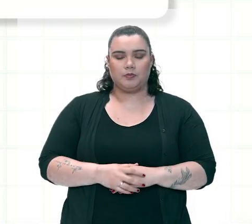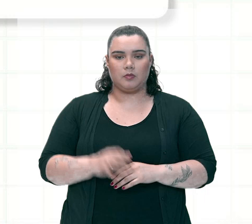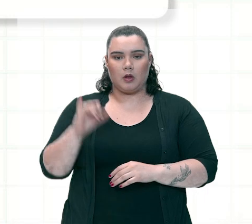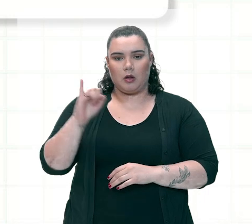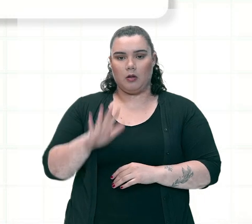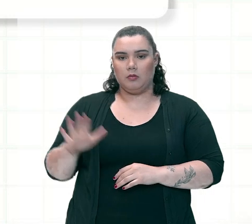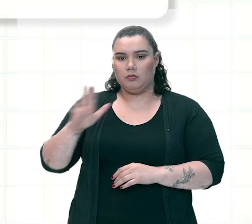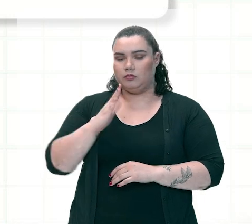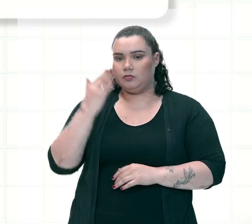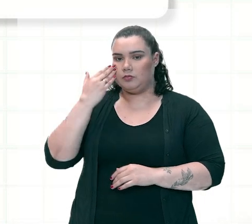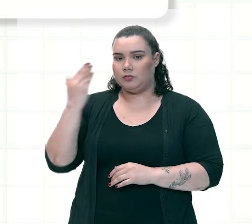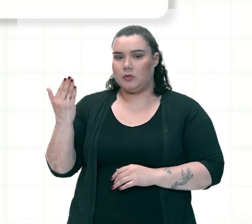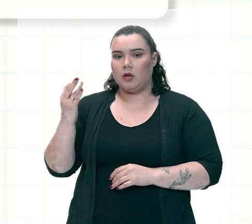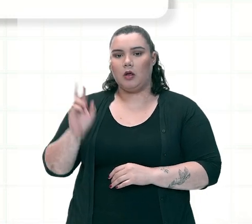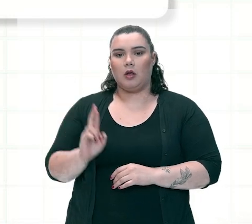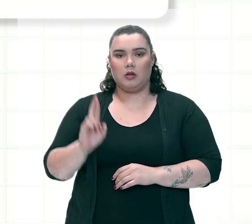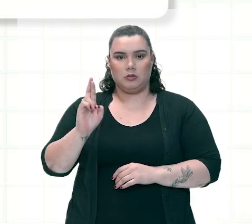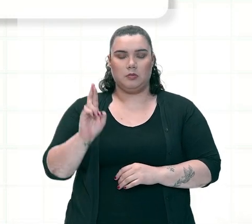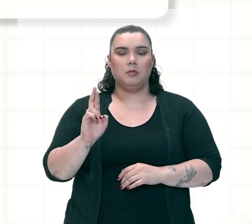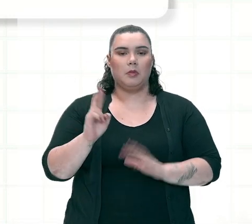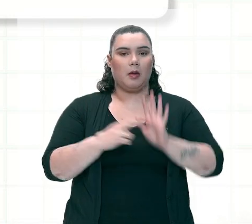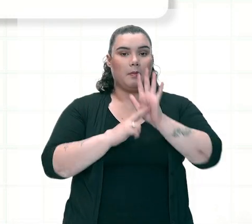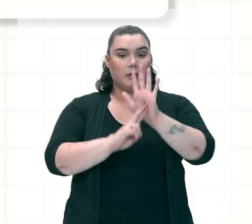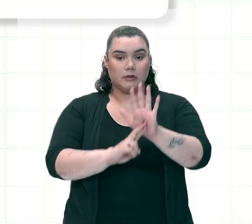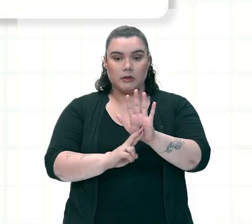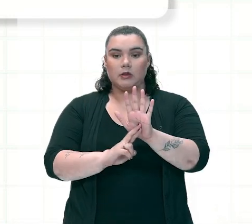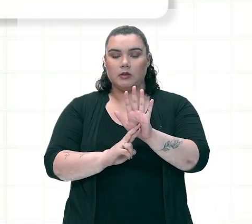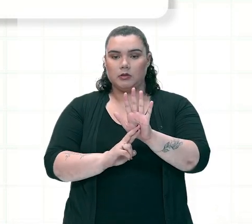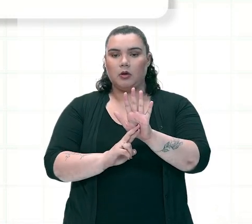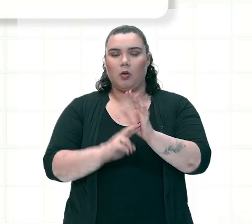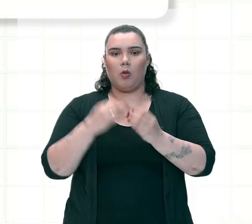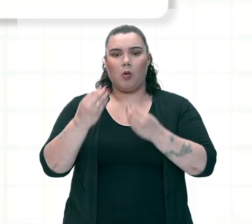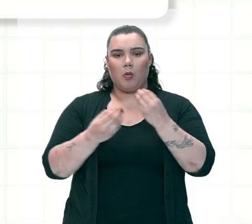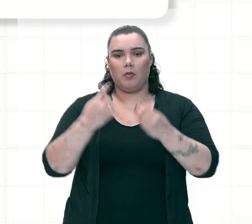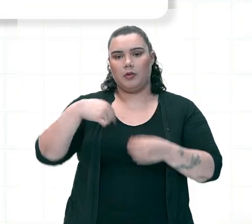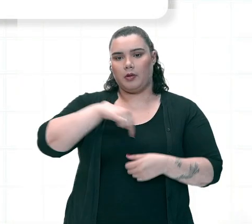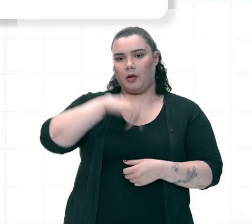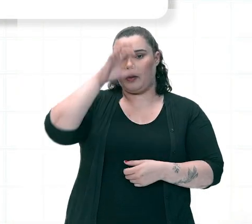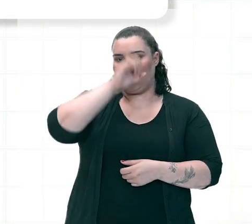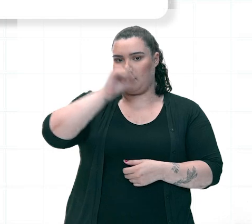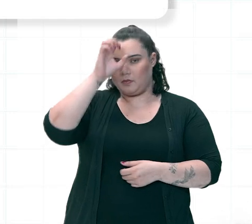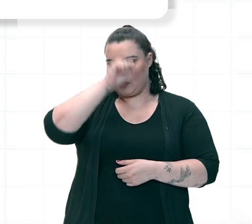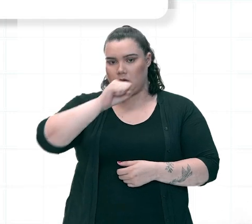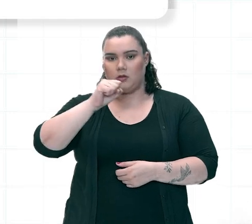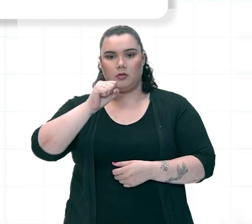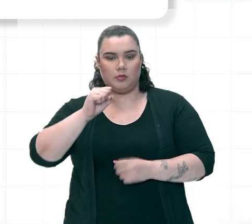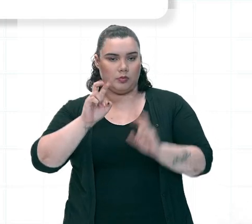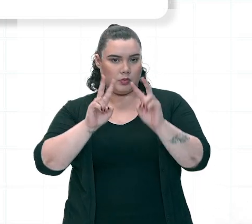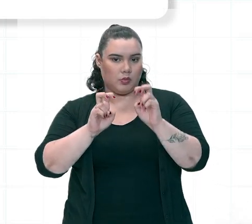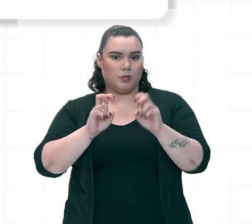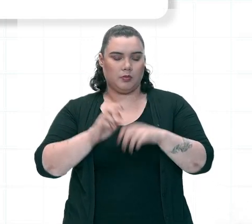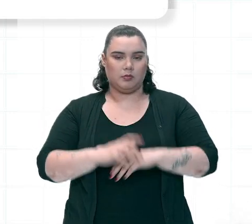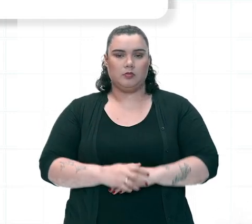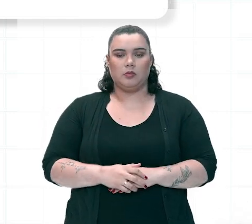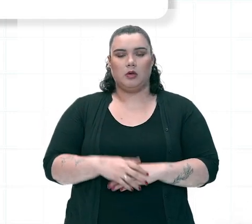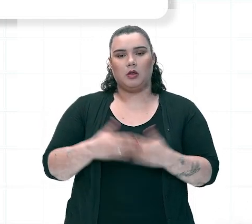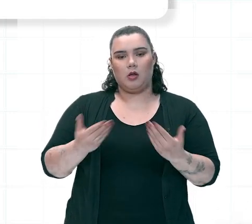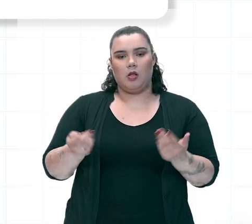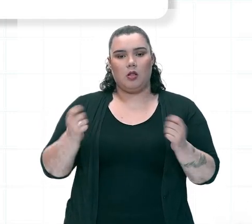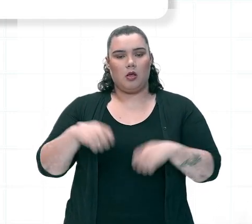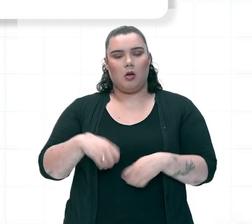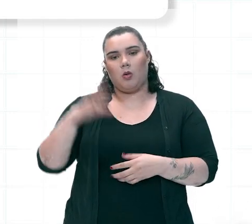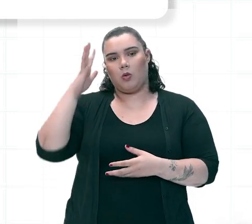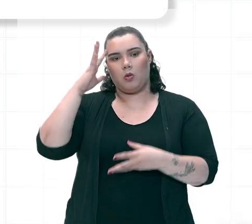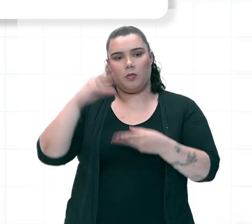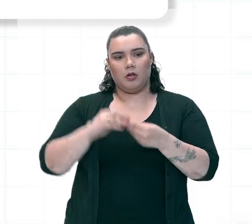aí nós temos a imagem, né, uma representação aí do pâncreas, para a gente conhecer e visualizar um pouco mais e compreender que